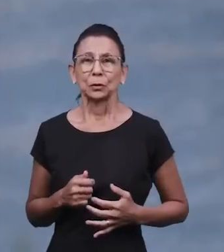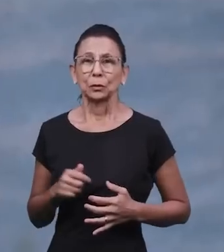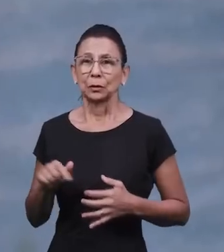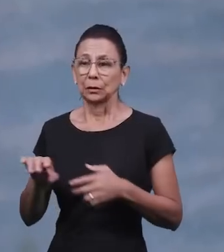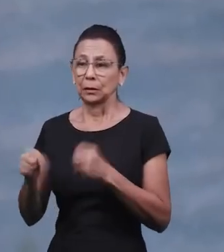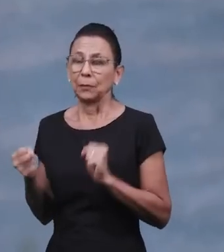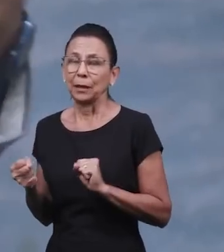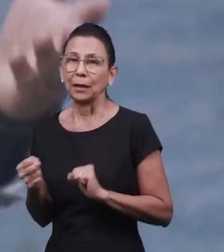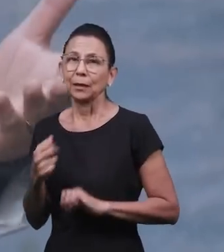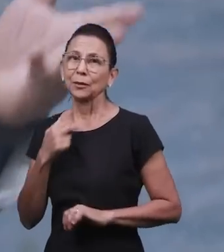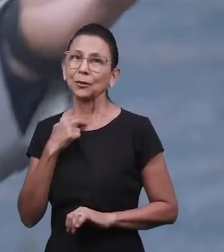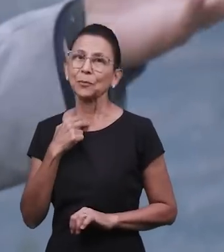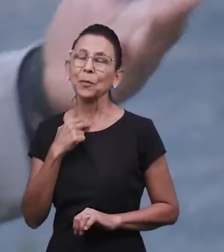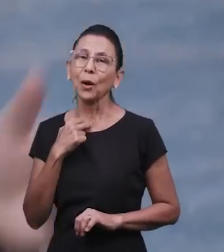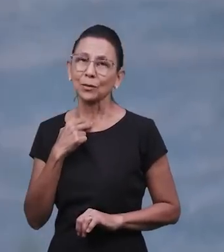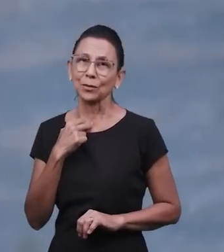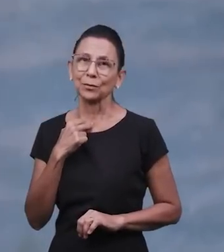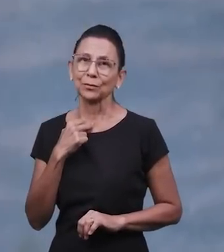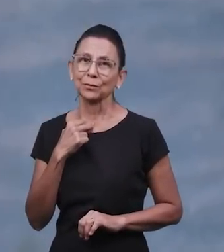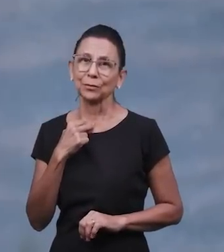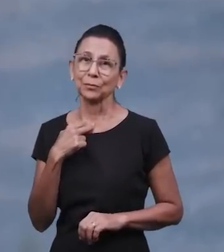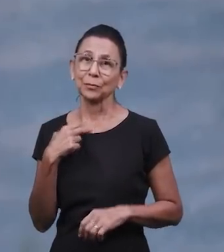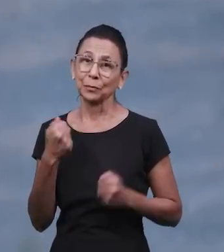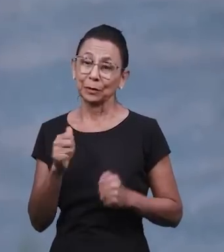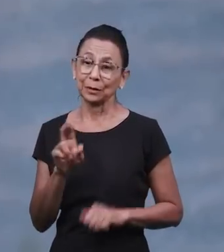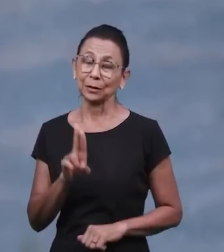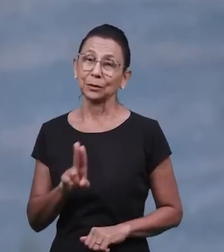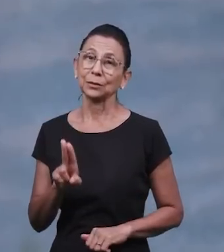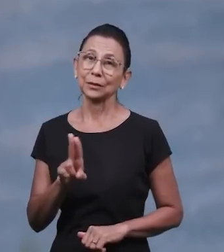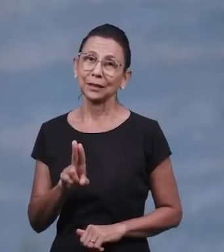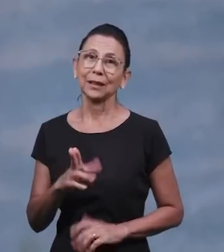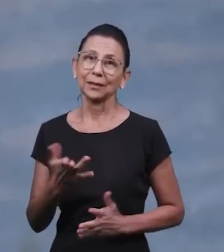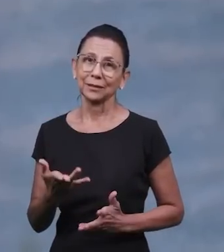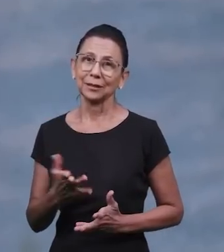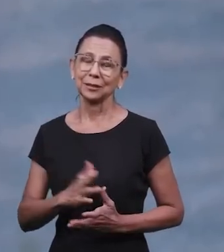precisa realmente dominar. E o versículo que você citou, ele é muito